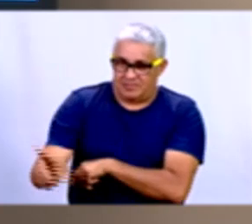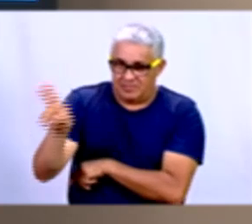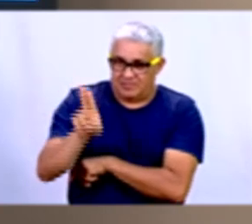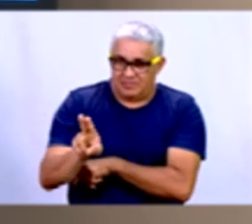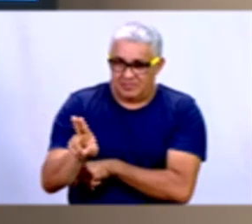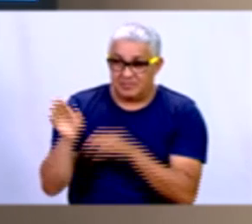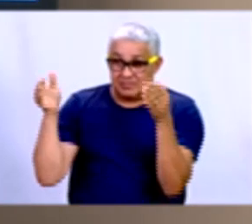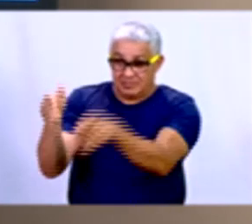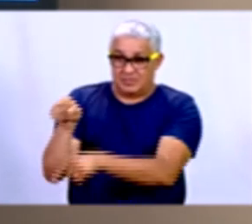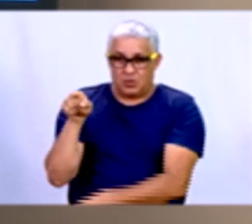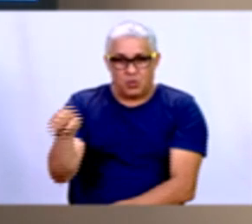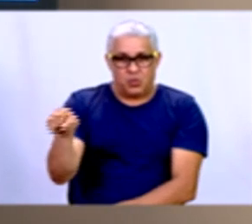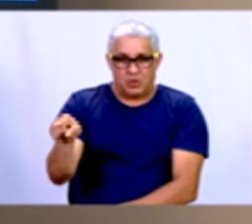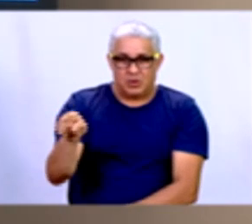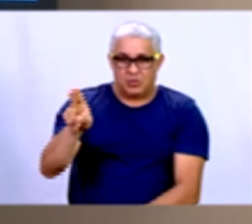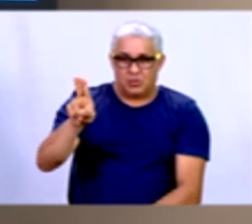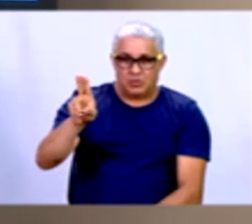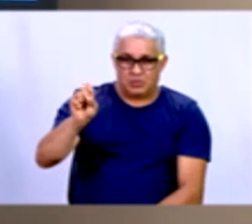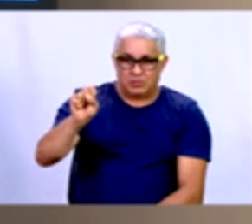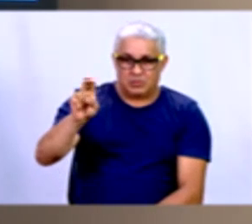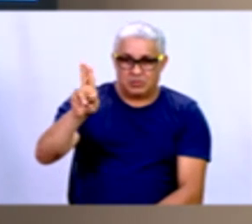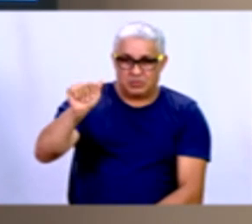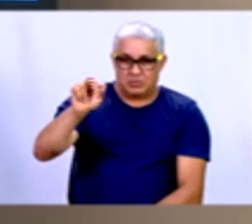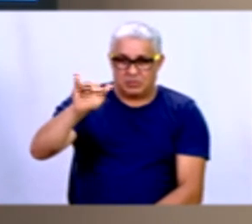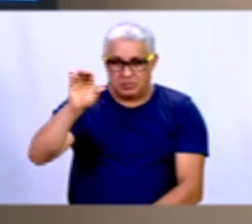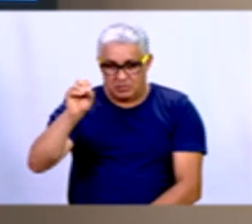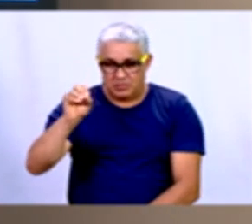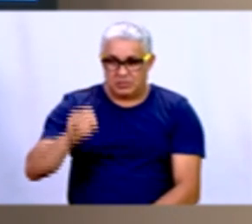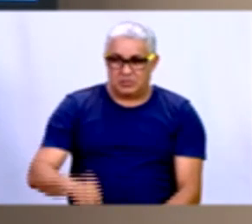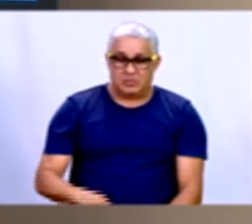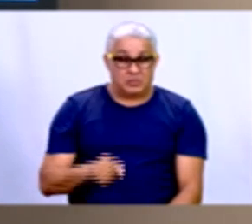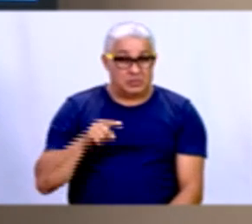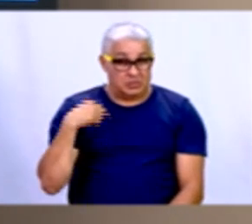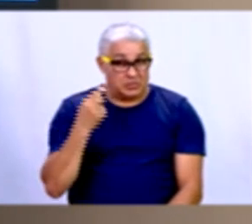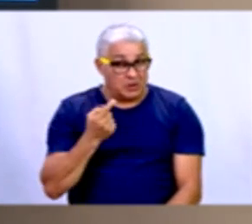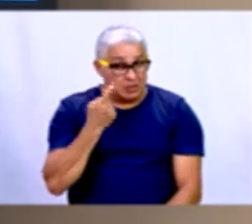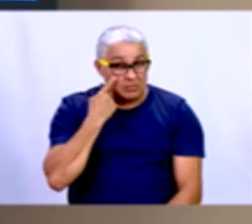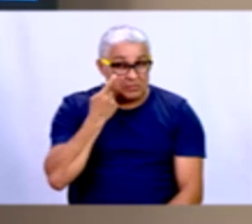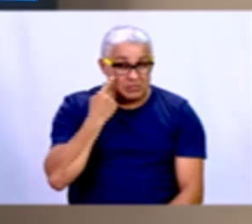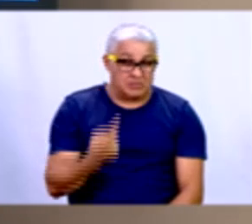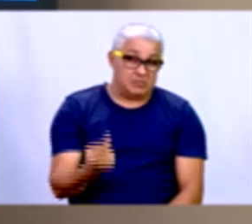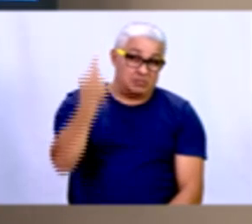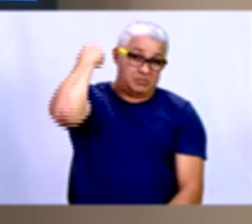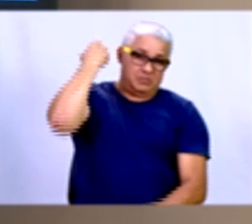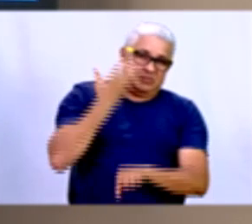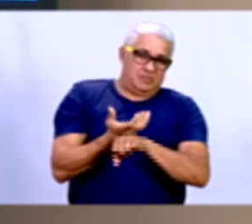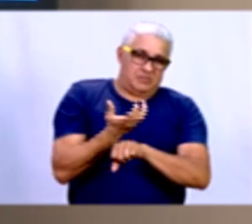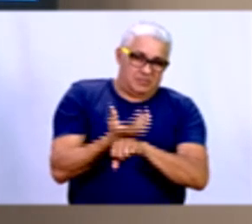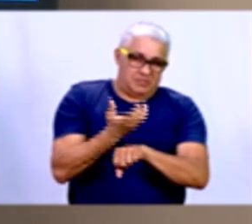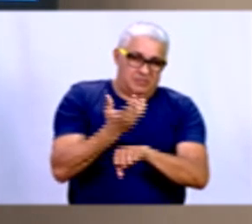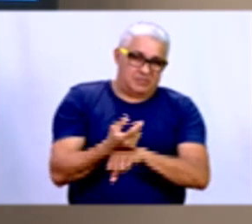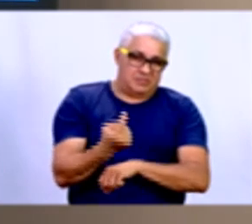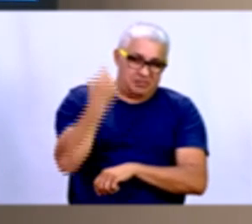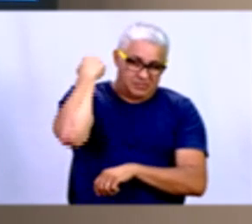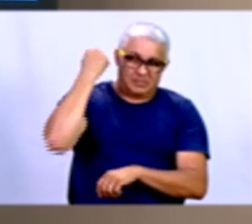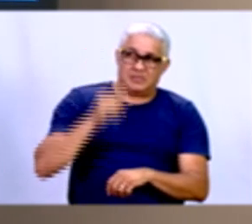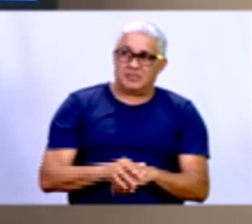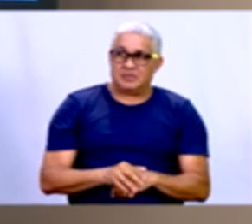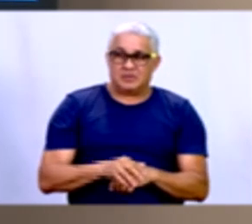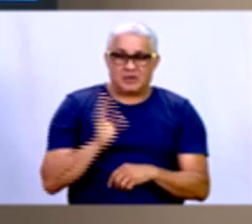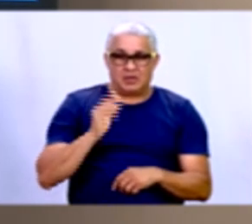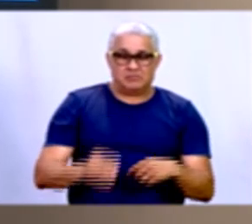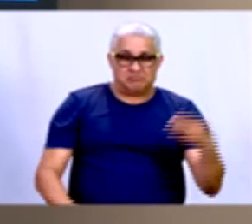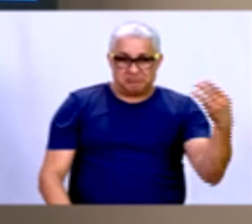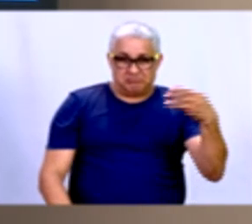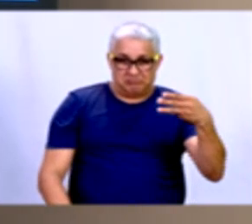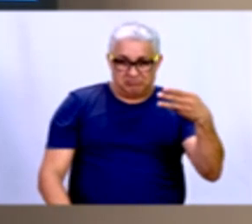foco tem que estar sempre no usuário. Nós vimos isso nas disciplinas anteriores, né? Os senhores já estão aqui no terceiro